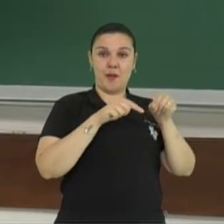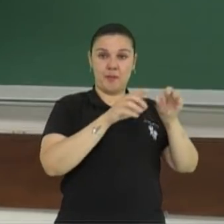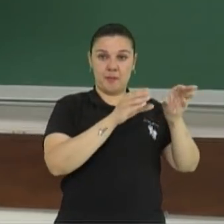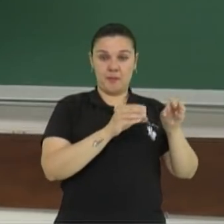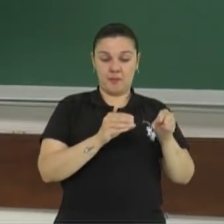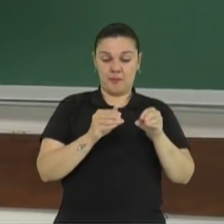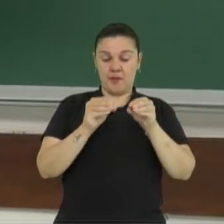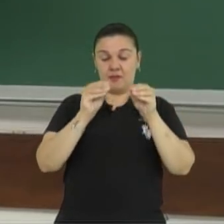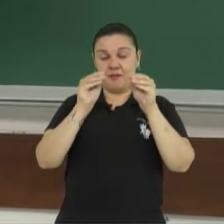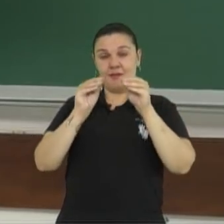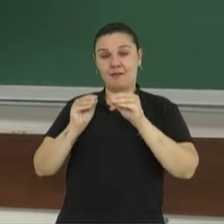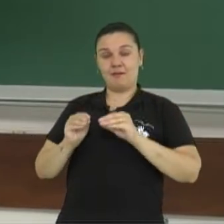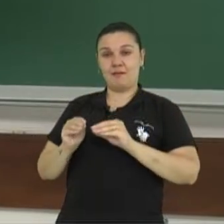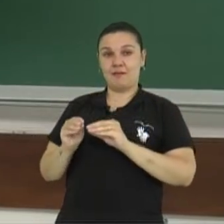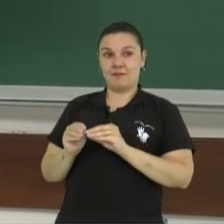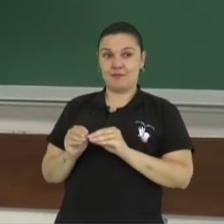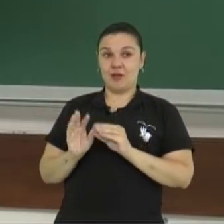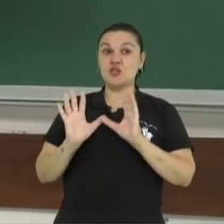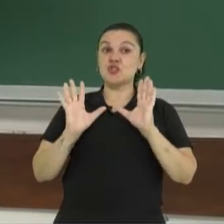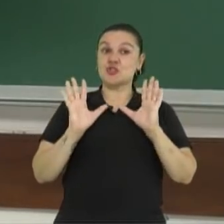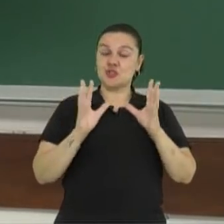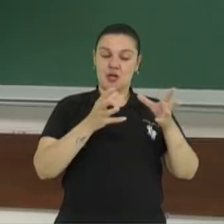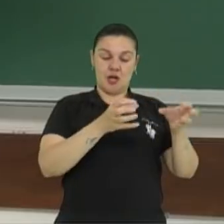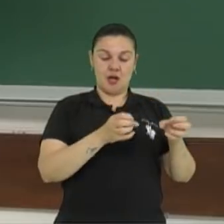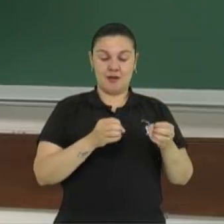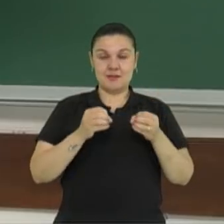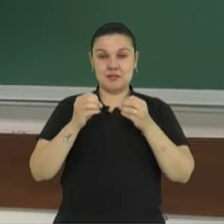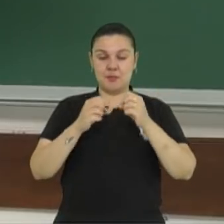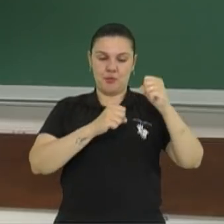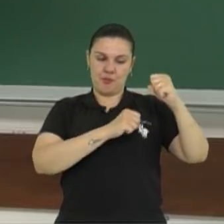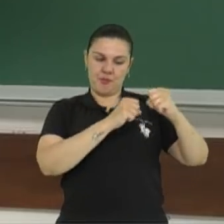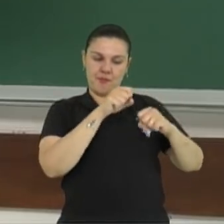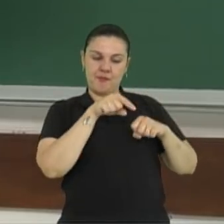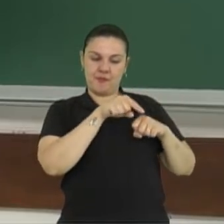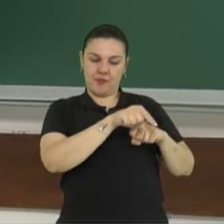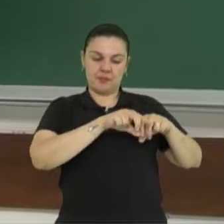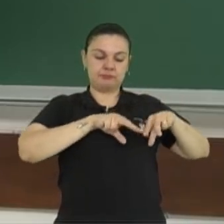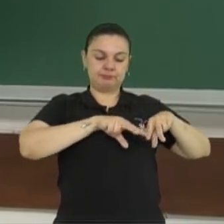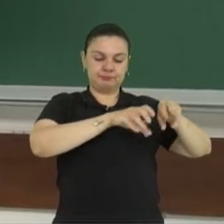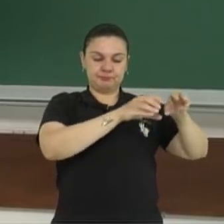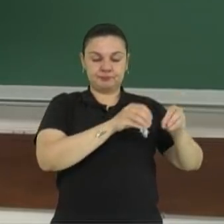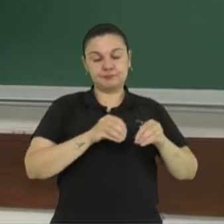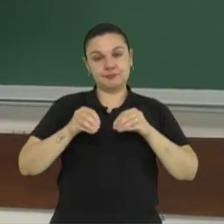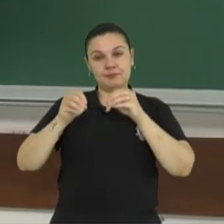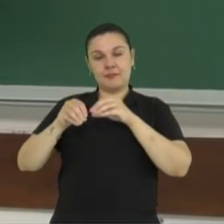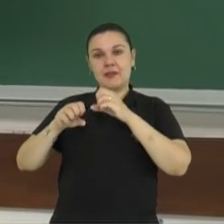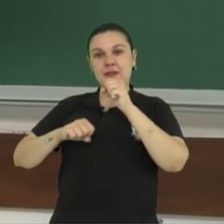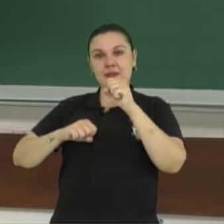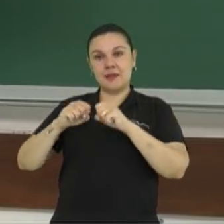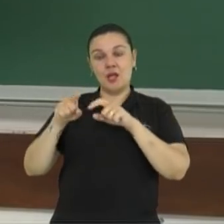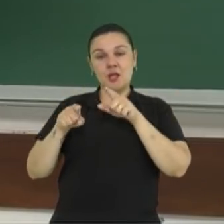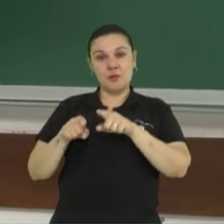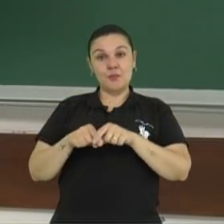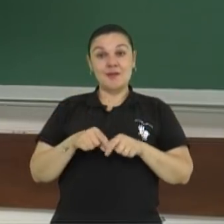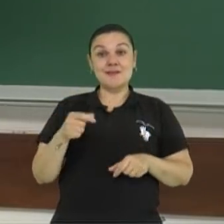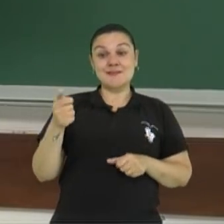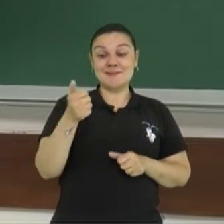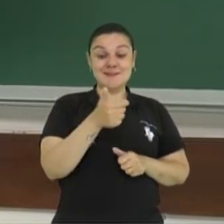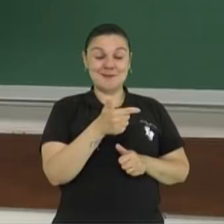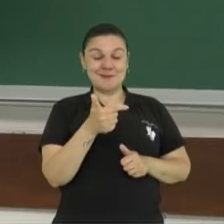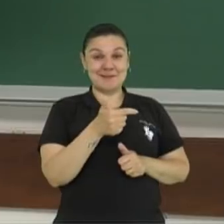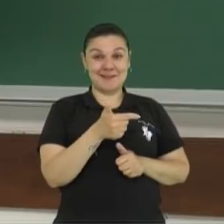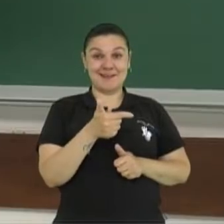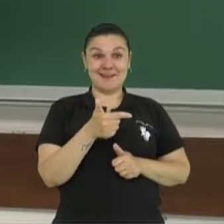em estado bruto, tá? Que elas receberam lá de uma indústria extrativa, em uma matéria-prima